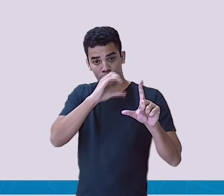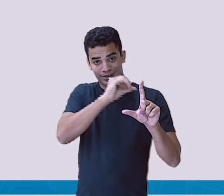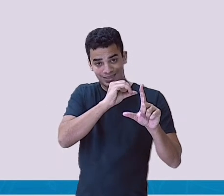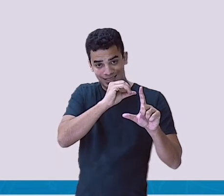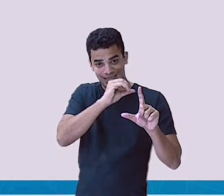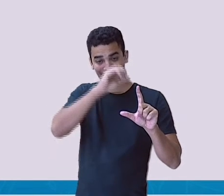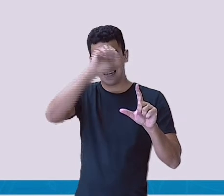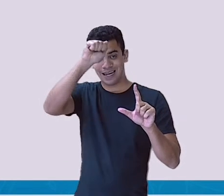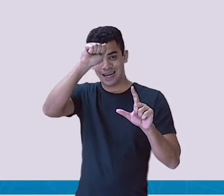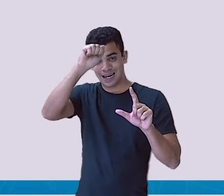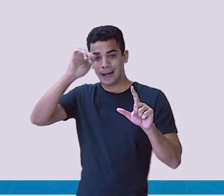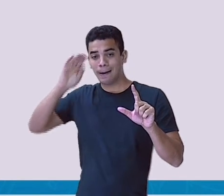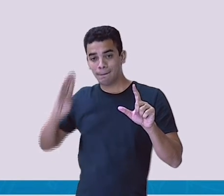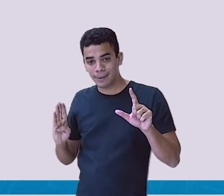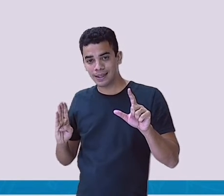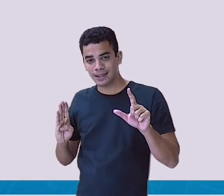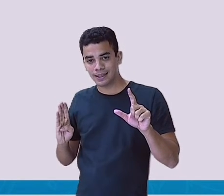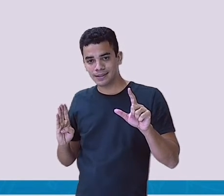CAD.